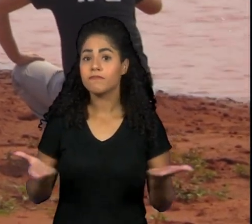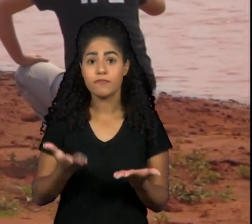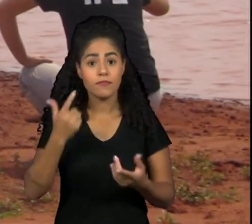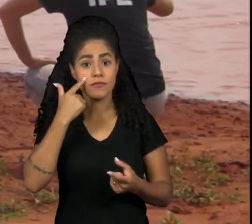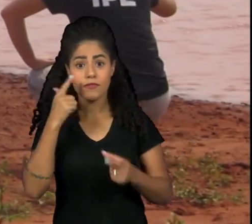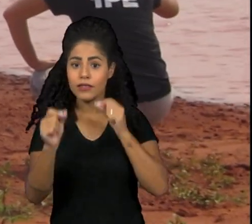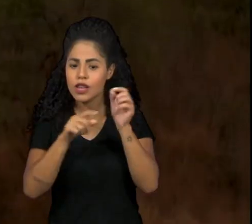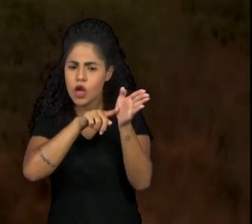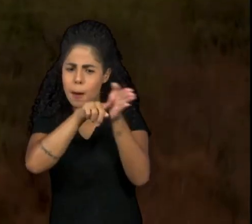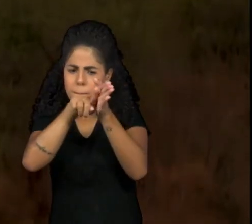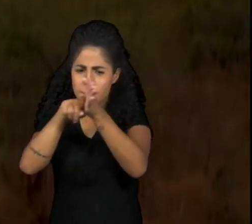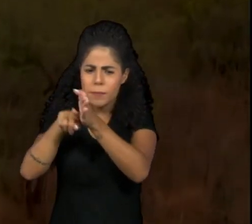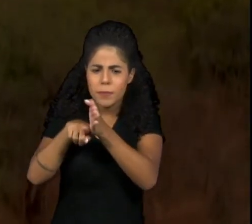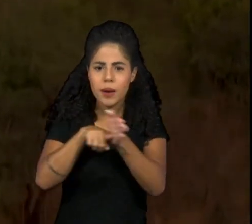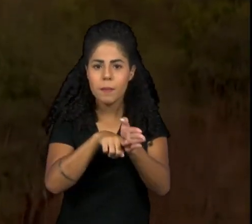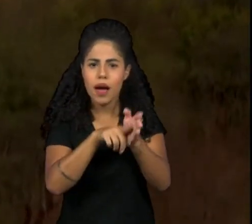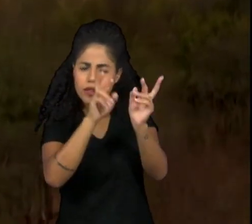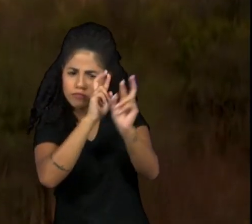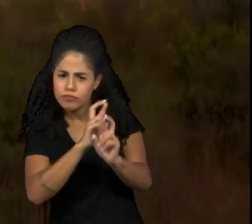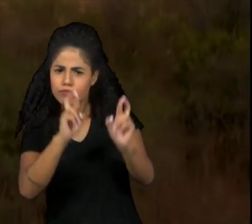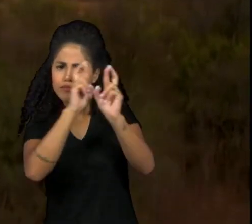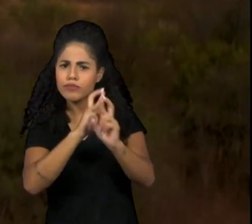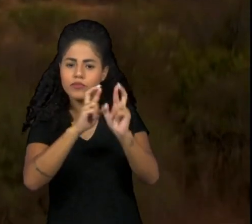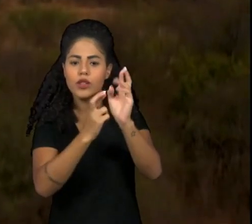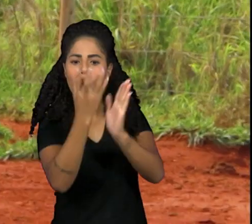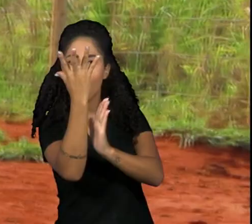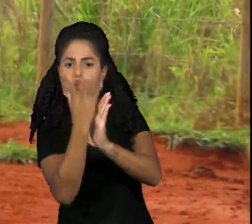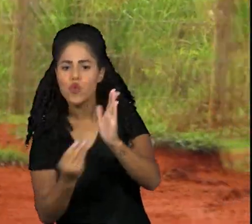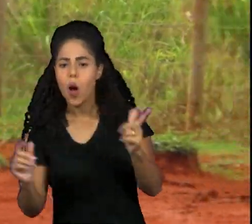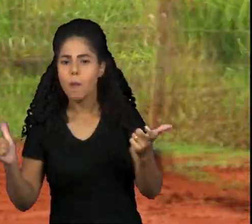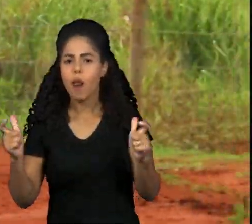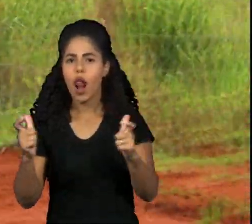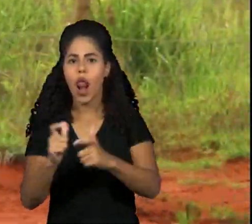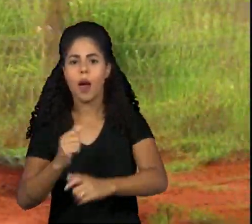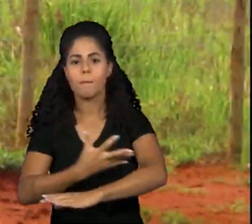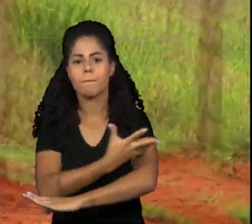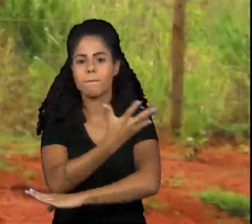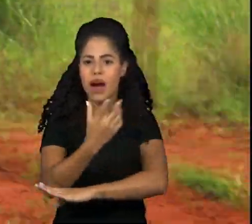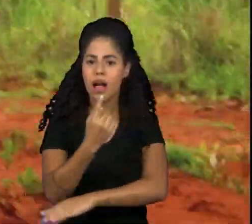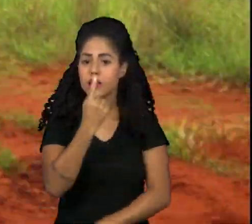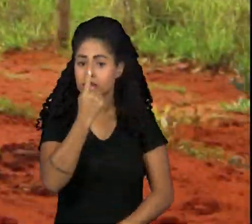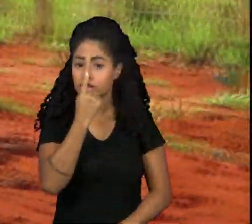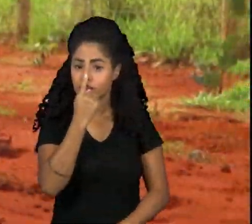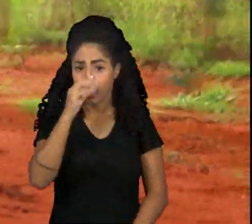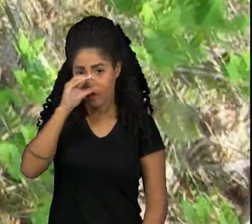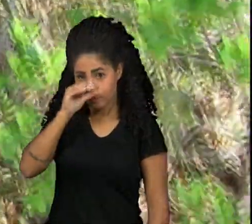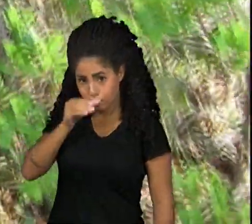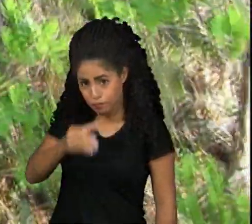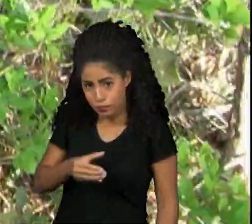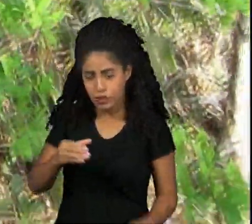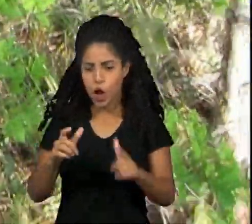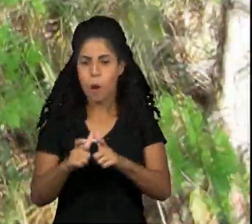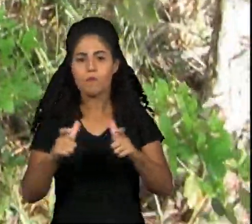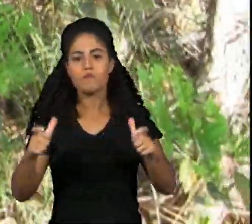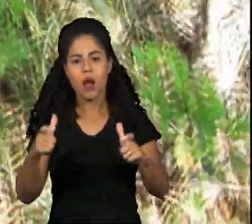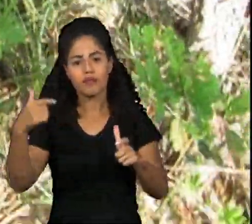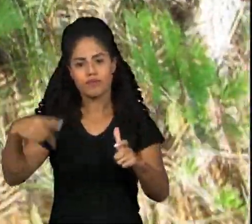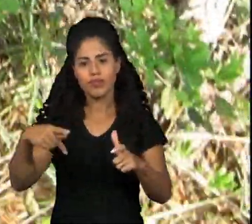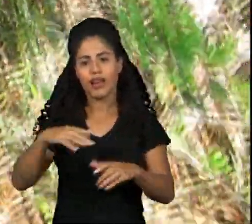Expedição científica investiga o sumiço na caatinga da anta, o maior mamífero terrestre do Brasil.